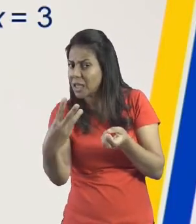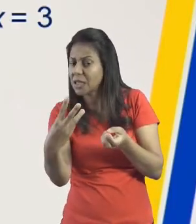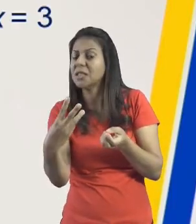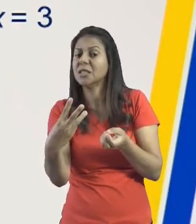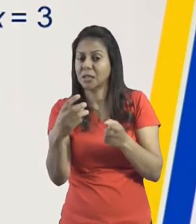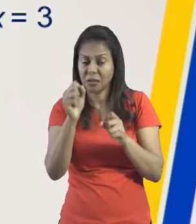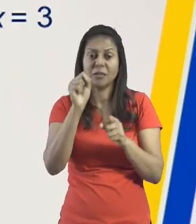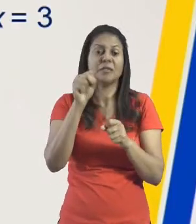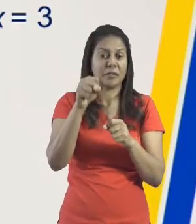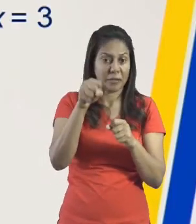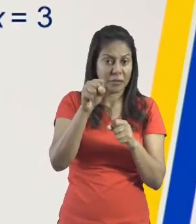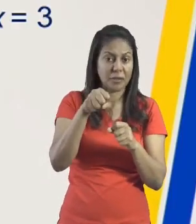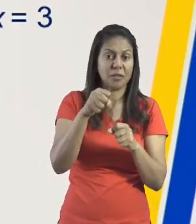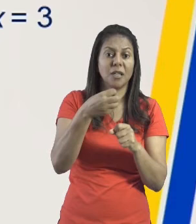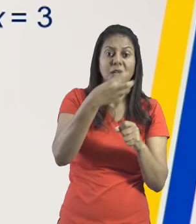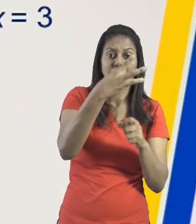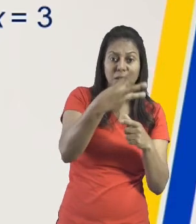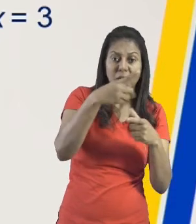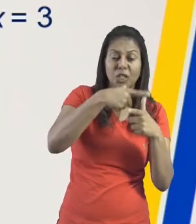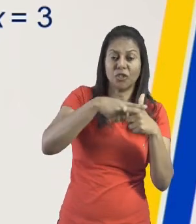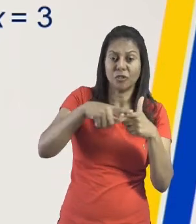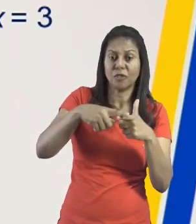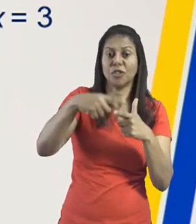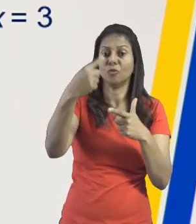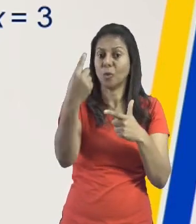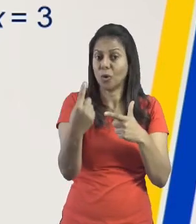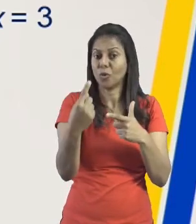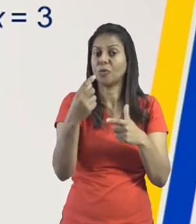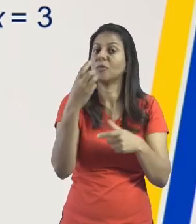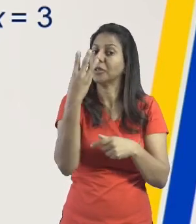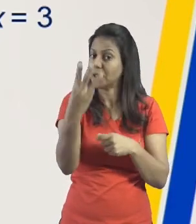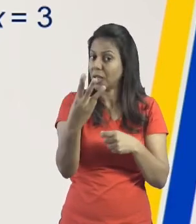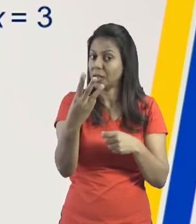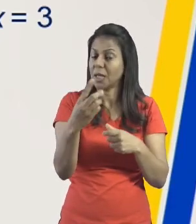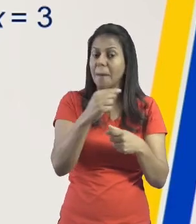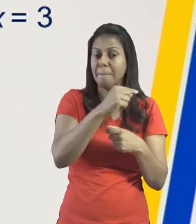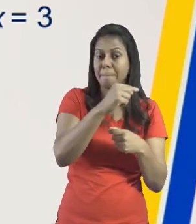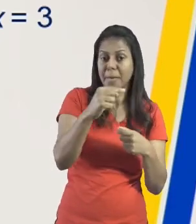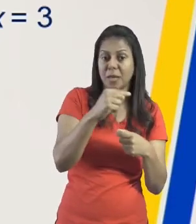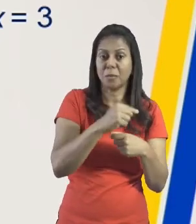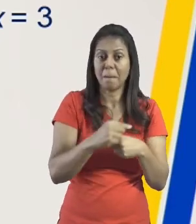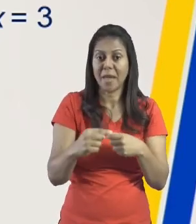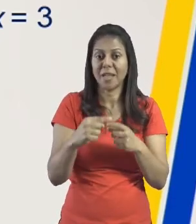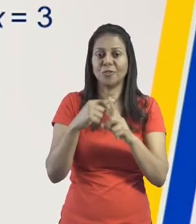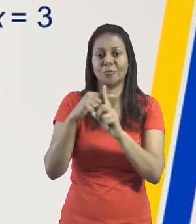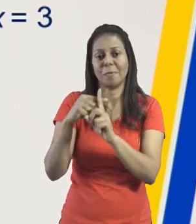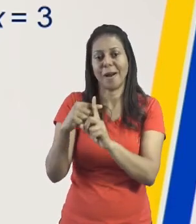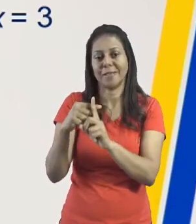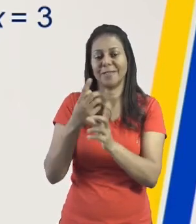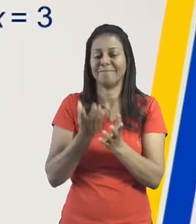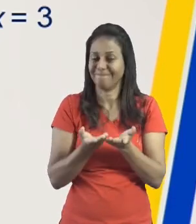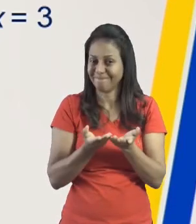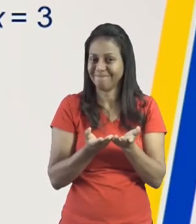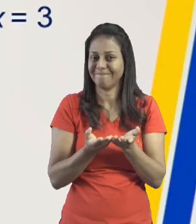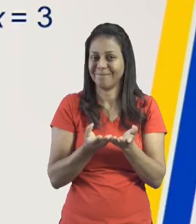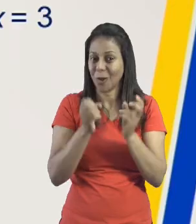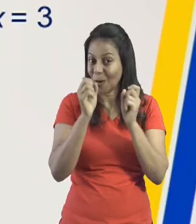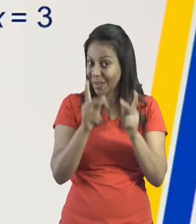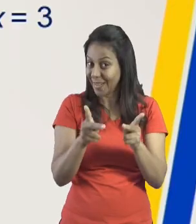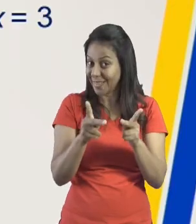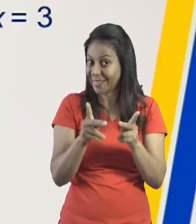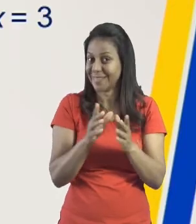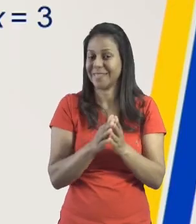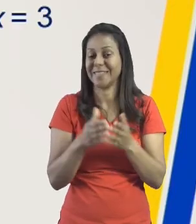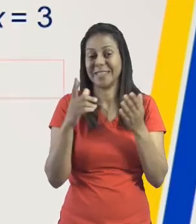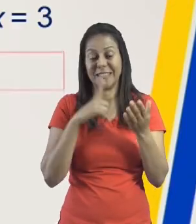porque nós dividimos 3 por 1, que dá 3, e menos por menos dá mais, ok? Então, aí,